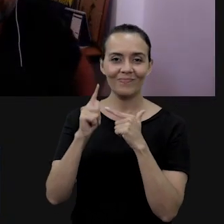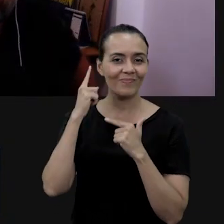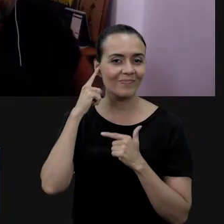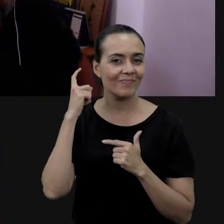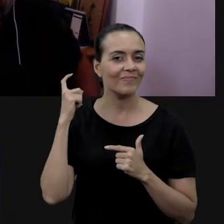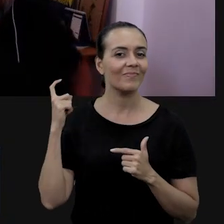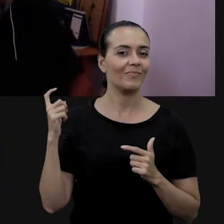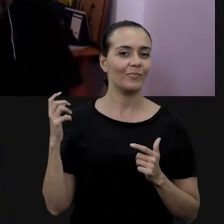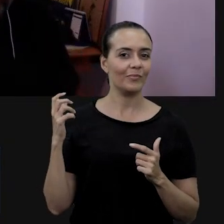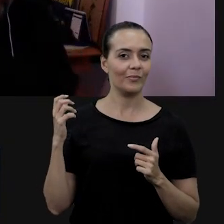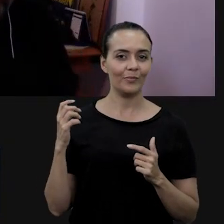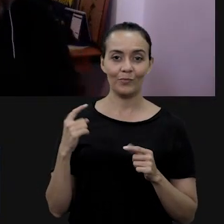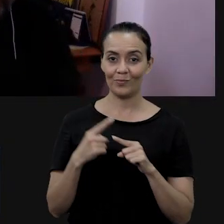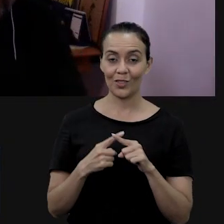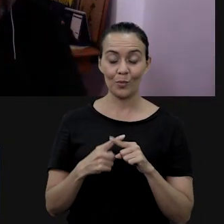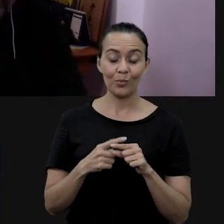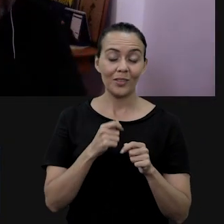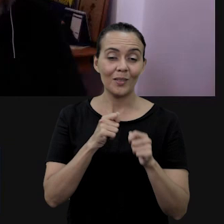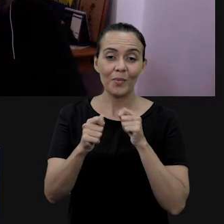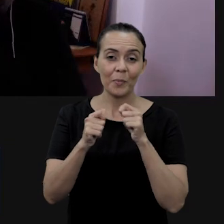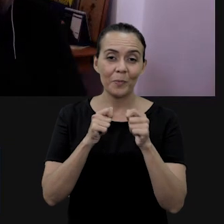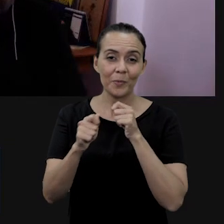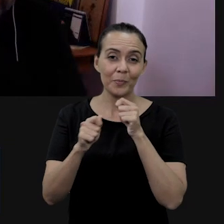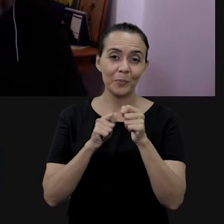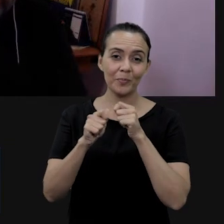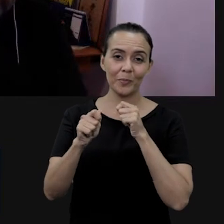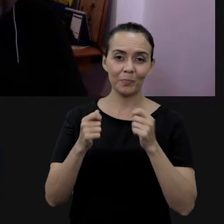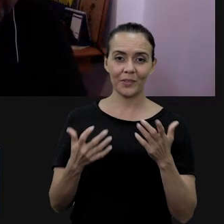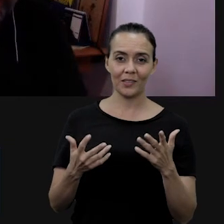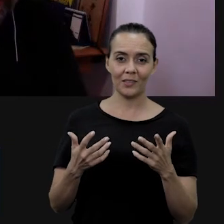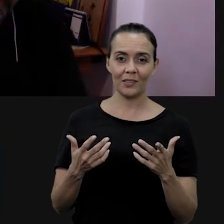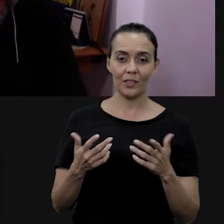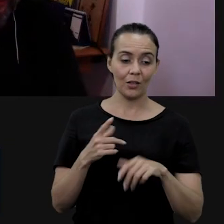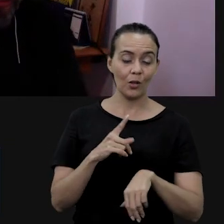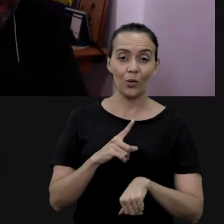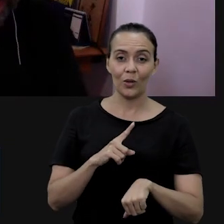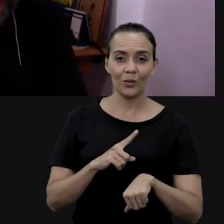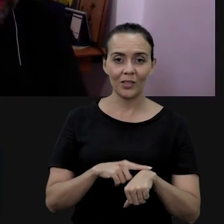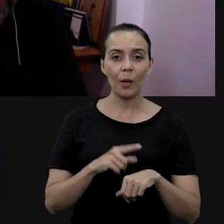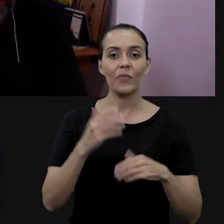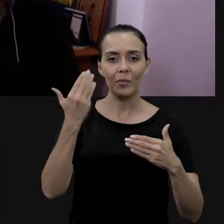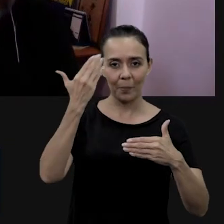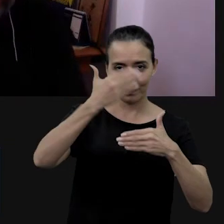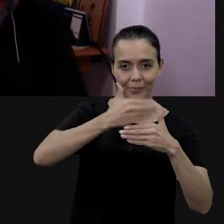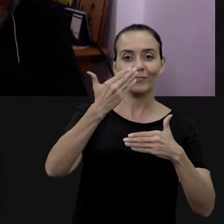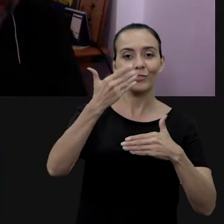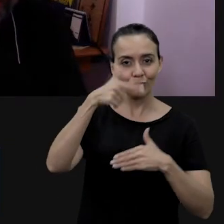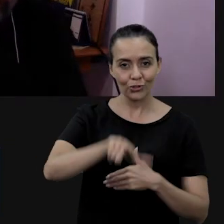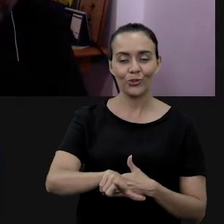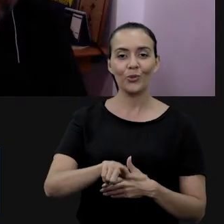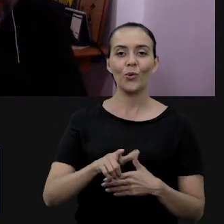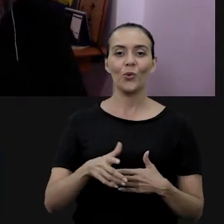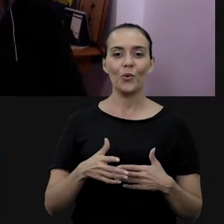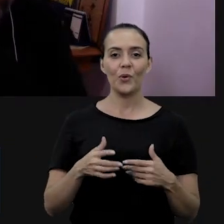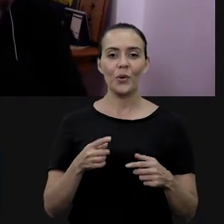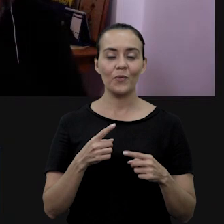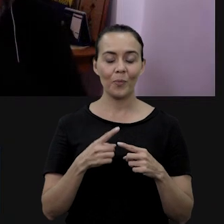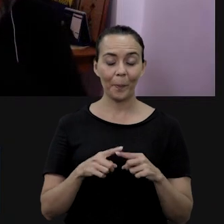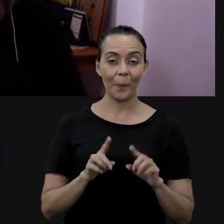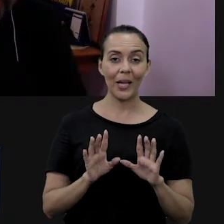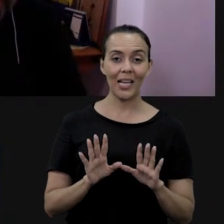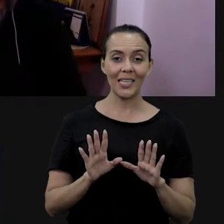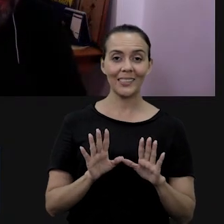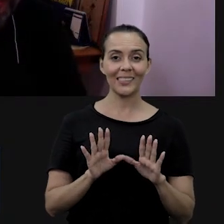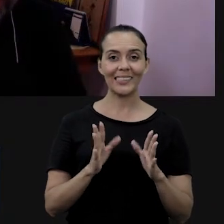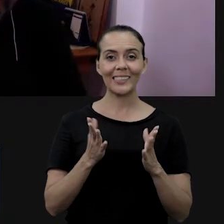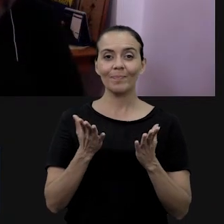você, no documentário, o take, pedir, não, vamos fazer de novo. Ok, você pode até ter uma Vai pegar outra cobertura